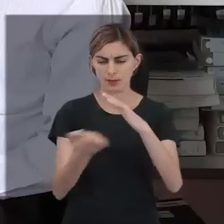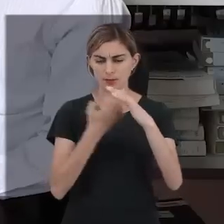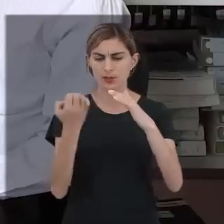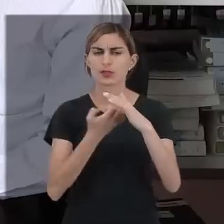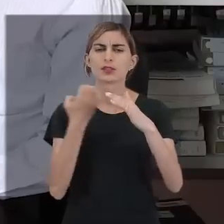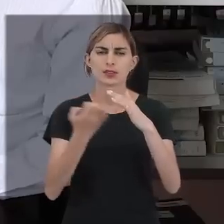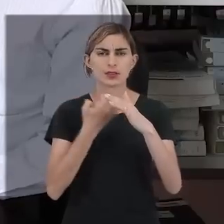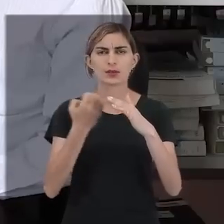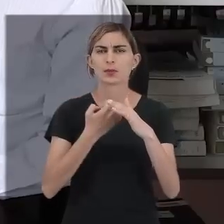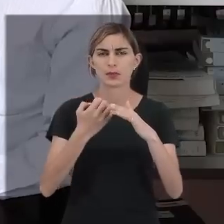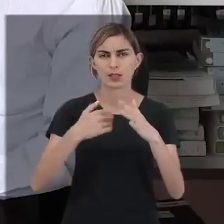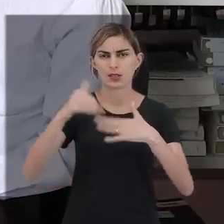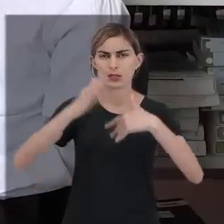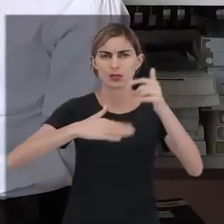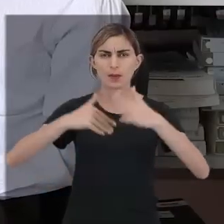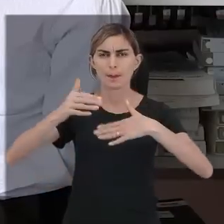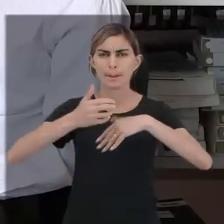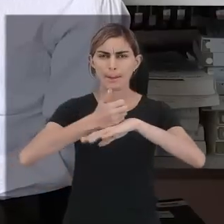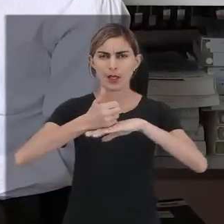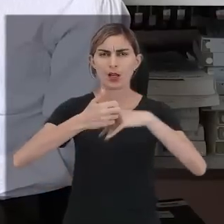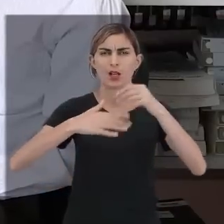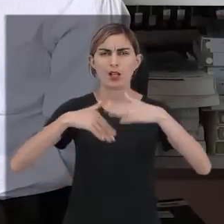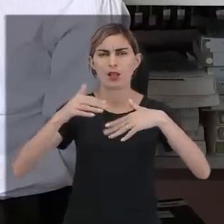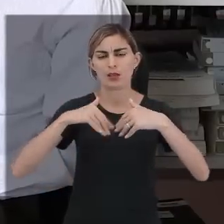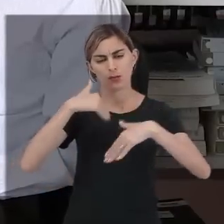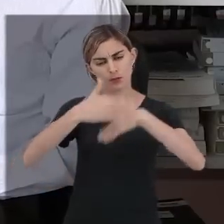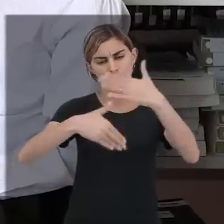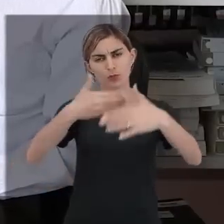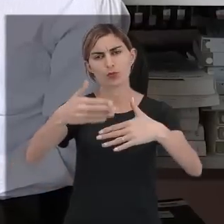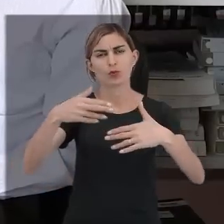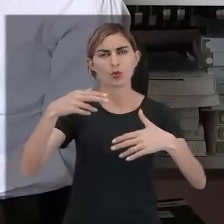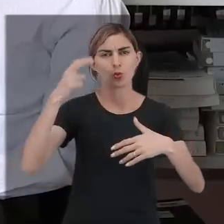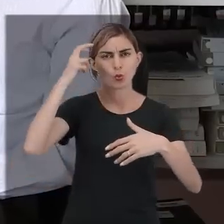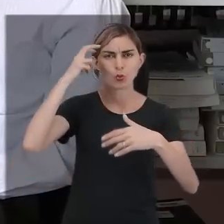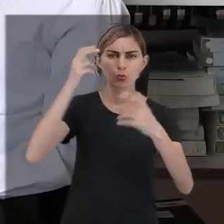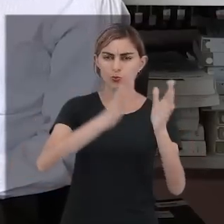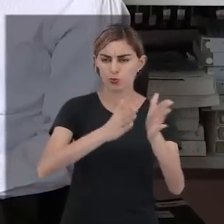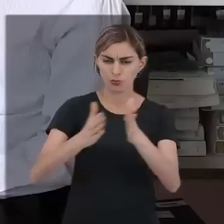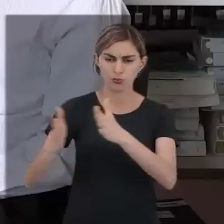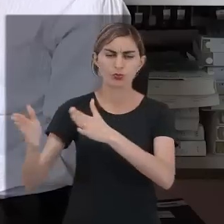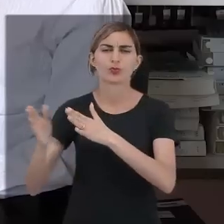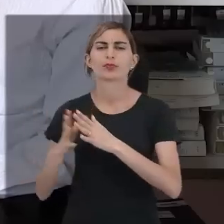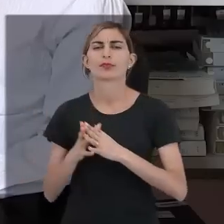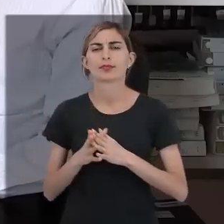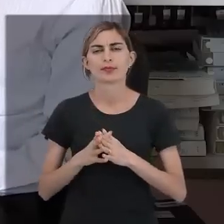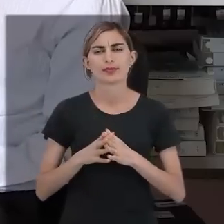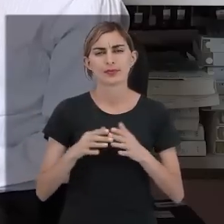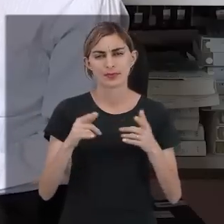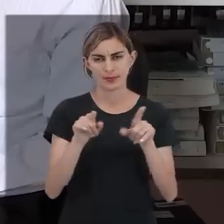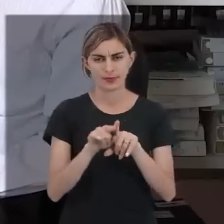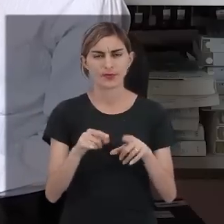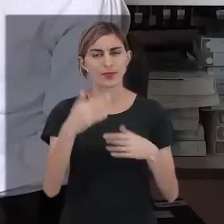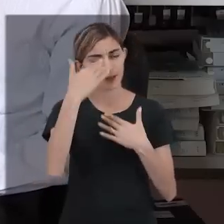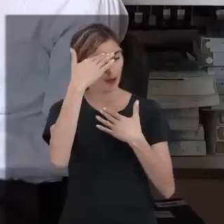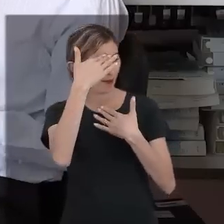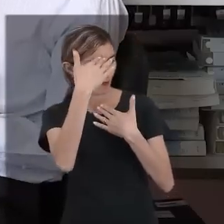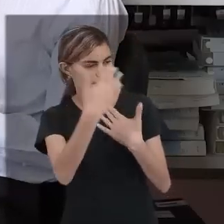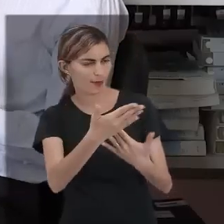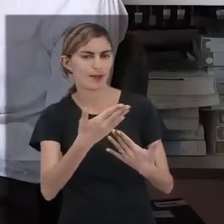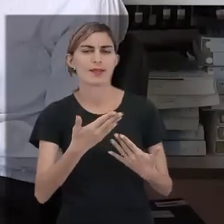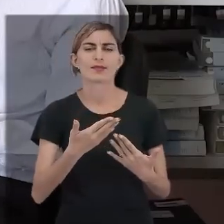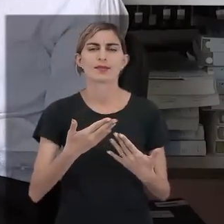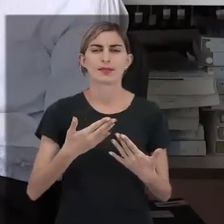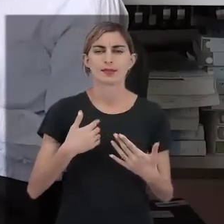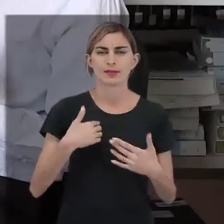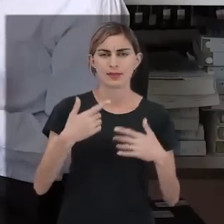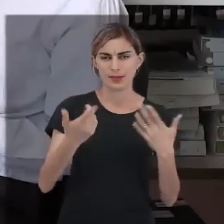ela insira a prática da qualidade no seu dia a dia e na cultura organizacional. Entendi, professora. Quero agradecer. Esse momento